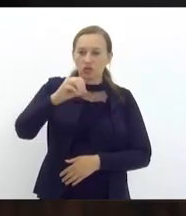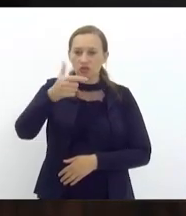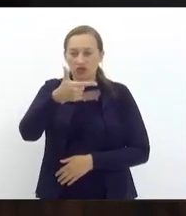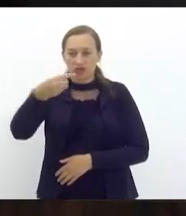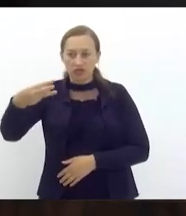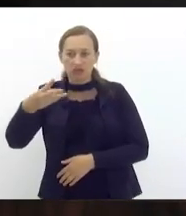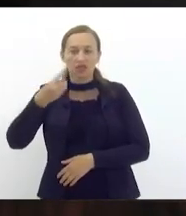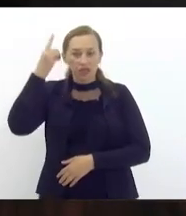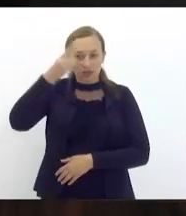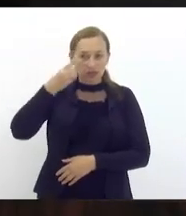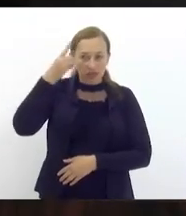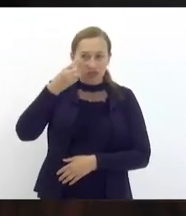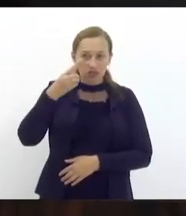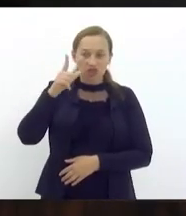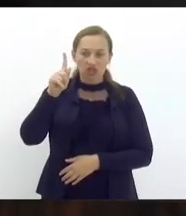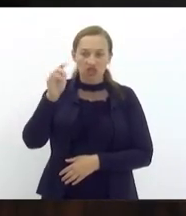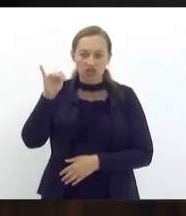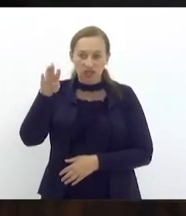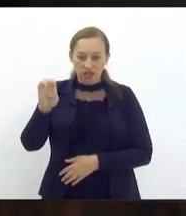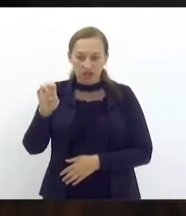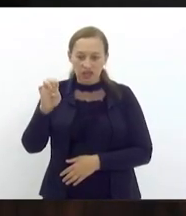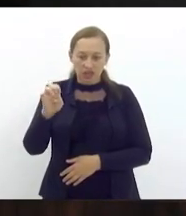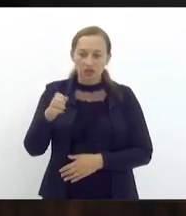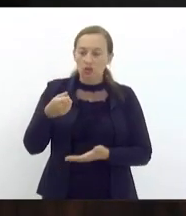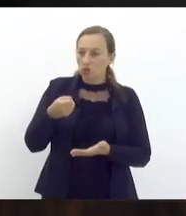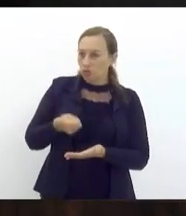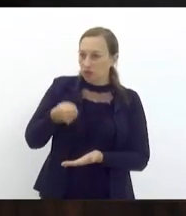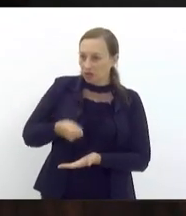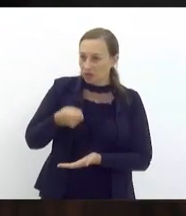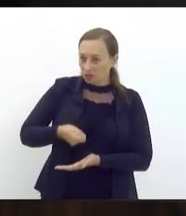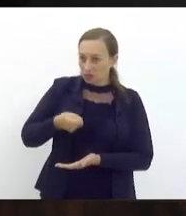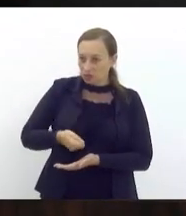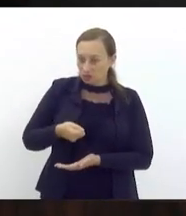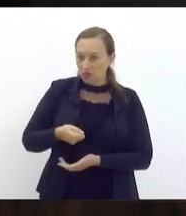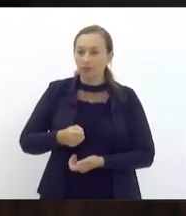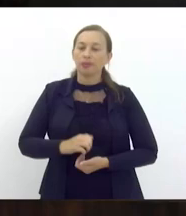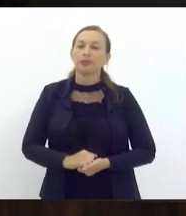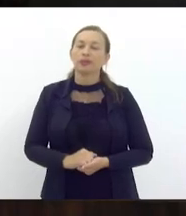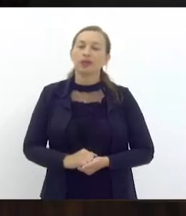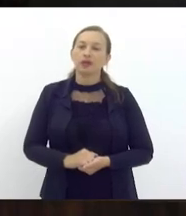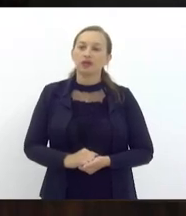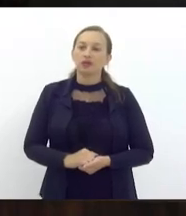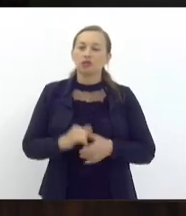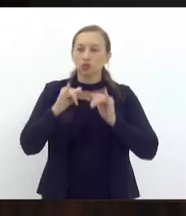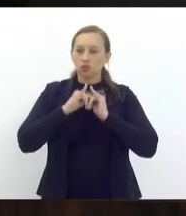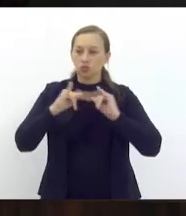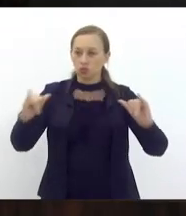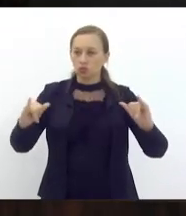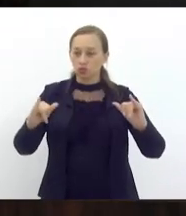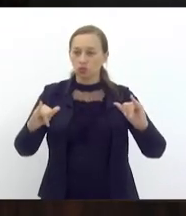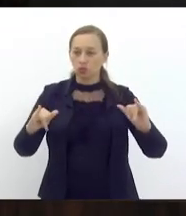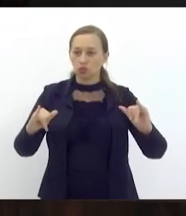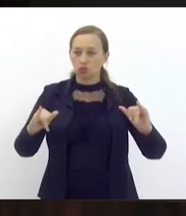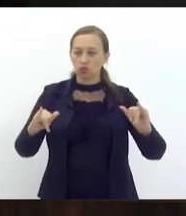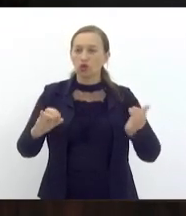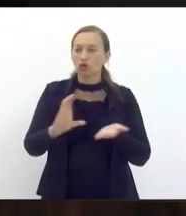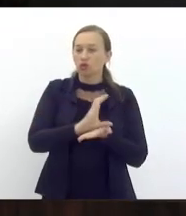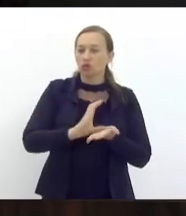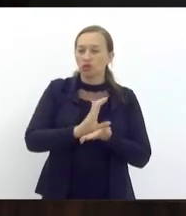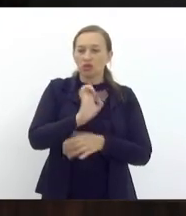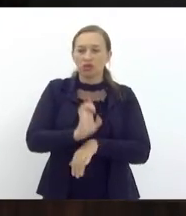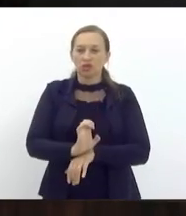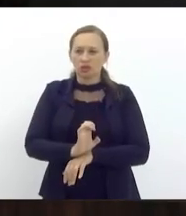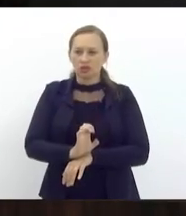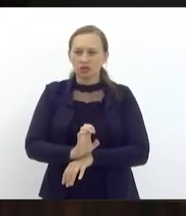autoria deputada Gisele Monteiro que institui obrigatoriedade obrigatoriedade de divulgação dos conselhos Estaduais